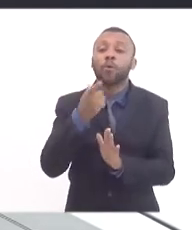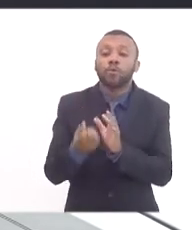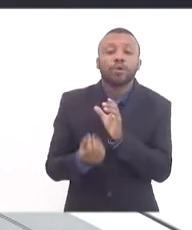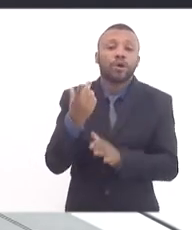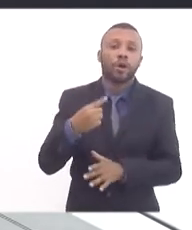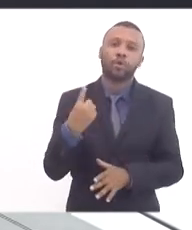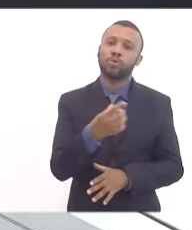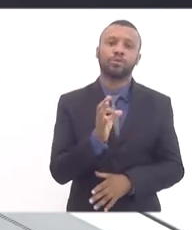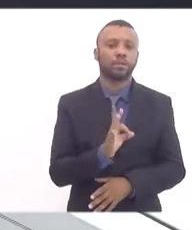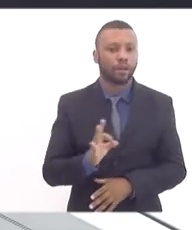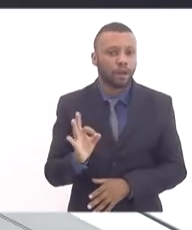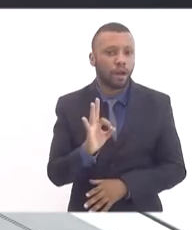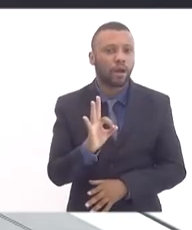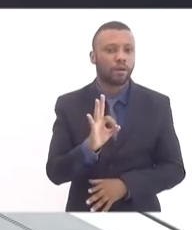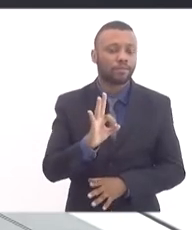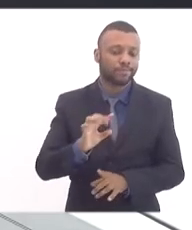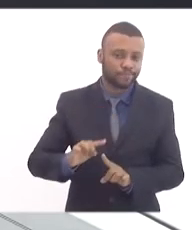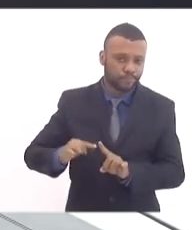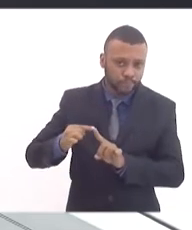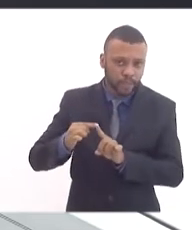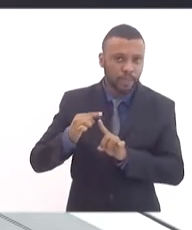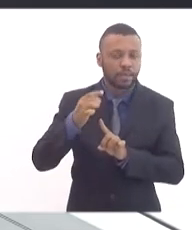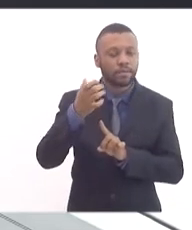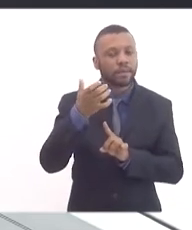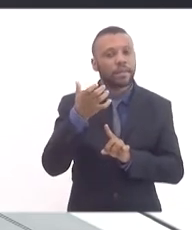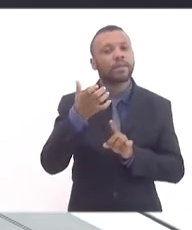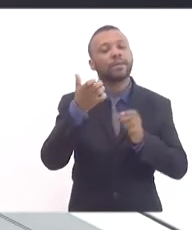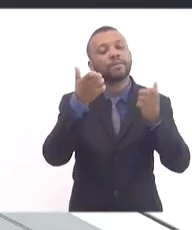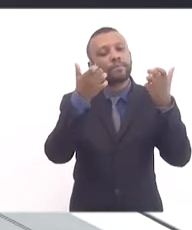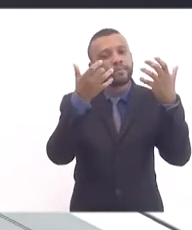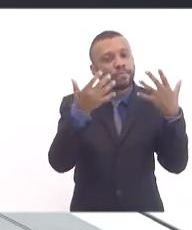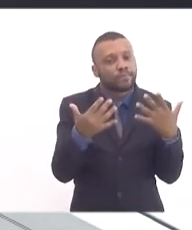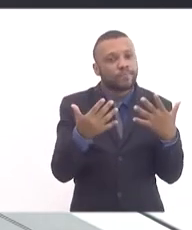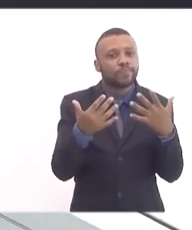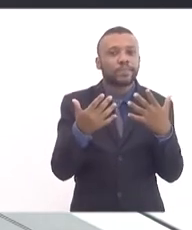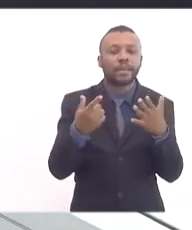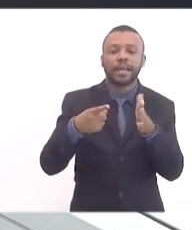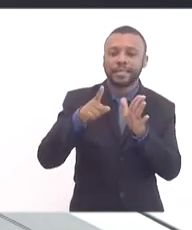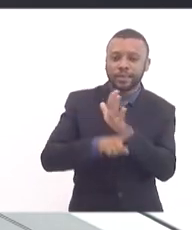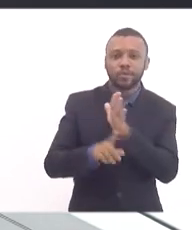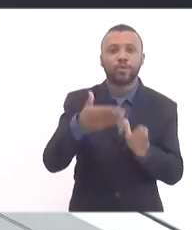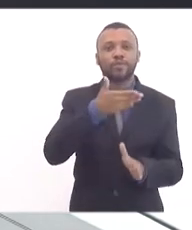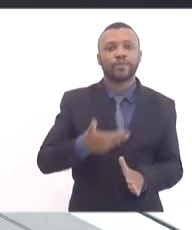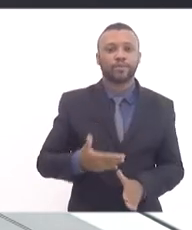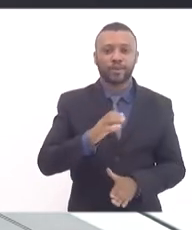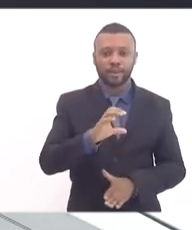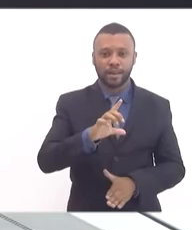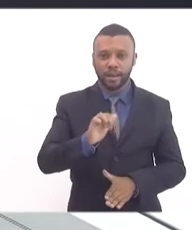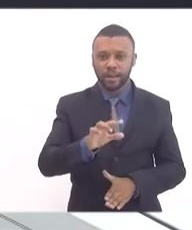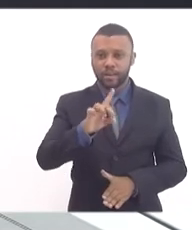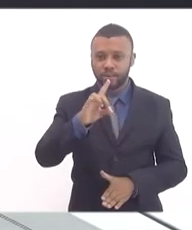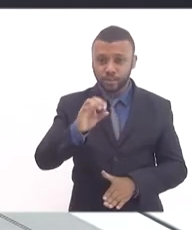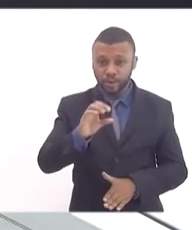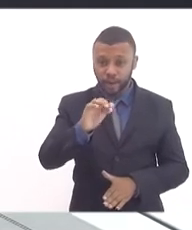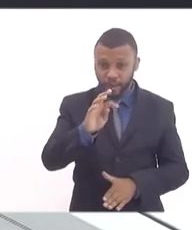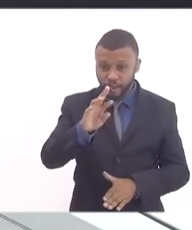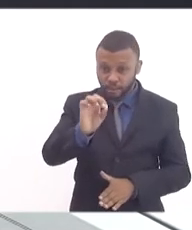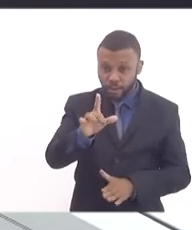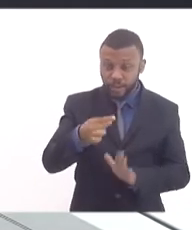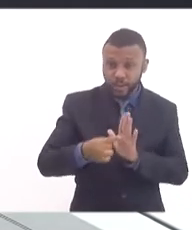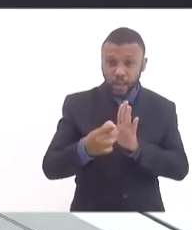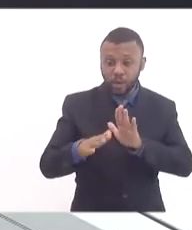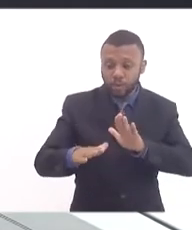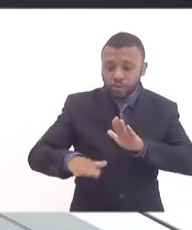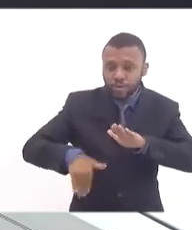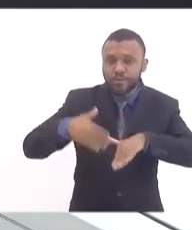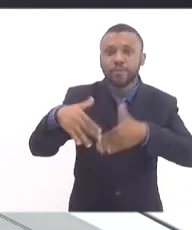além eu gostaria só de deixar também é que a intenção do governador Cláudio Castro é a trazer o desenvolvimento especialmente nesse